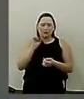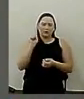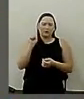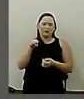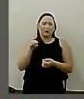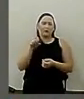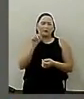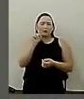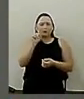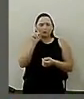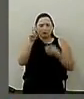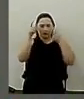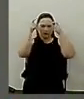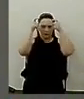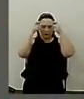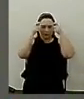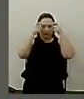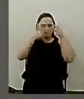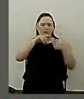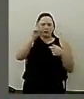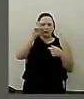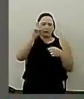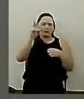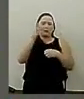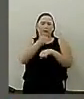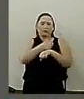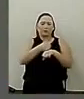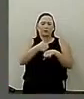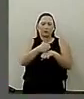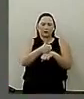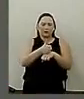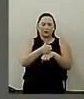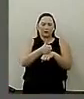a majestade, a grandeza do Senhor diante de nós.